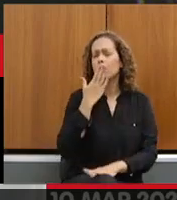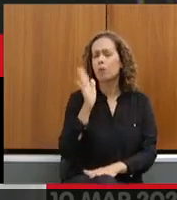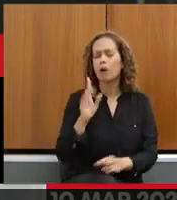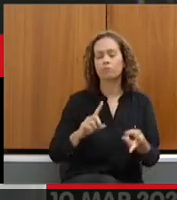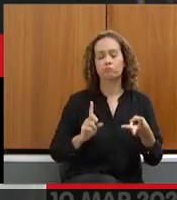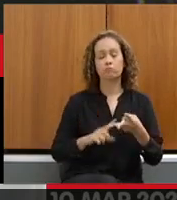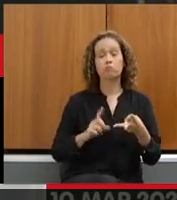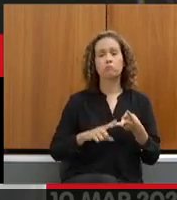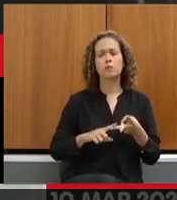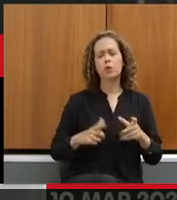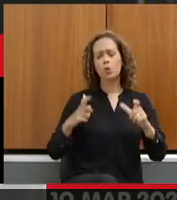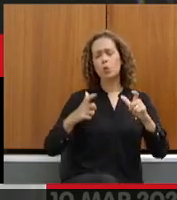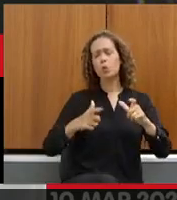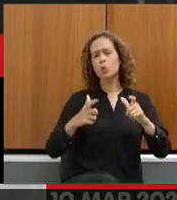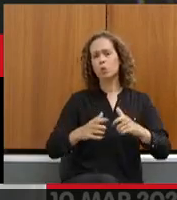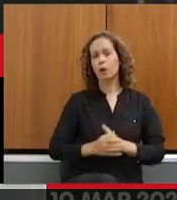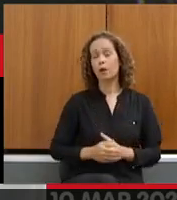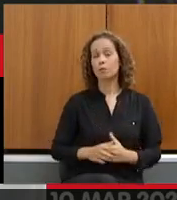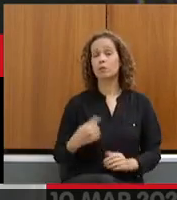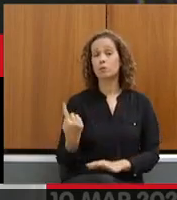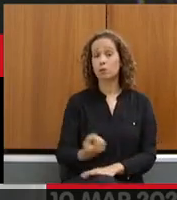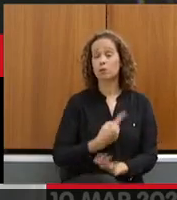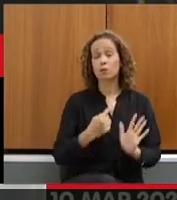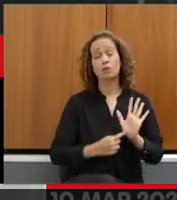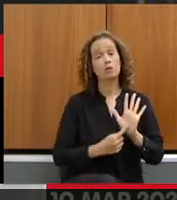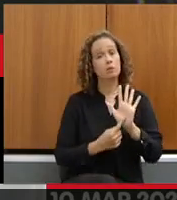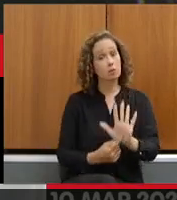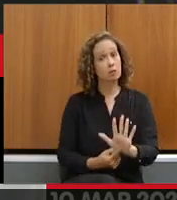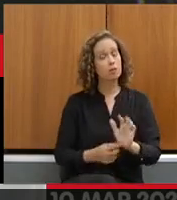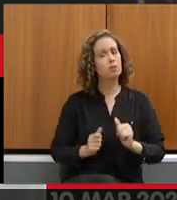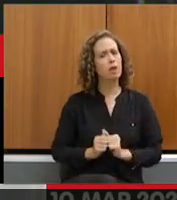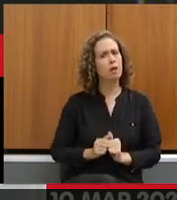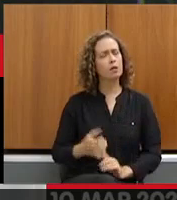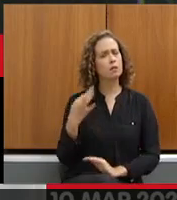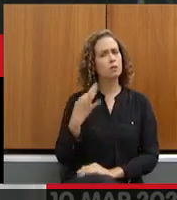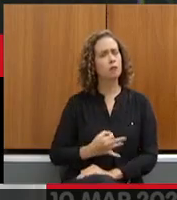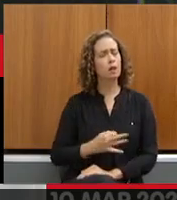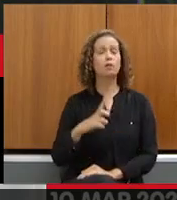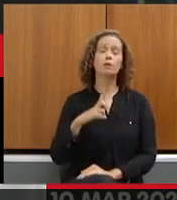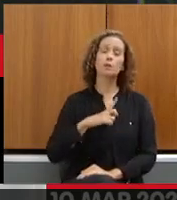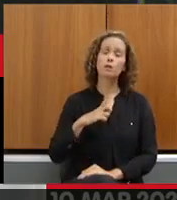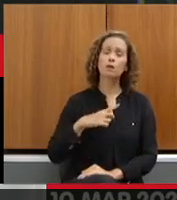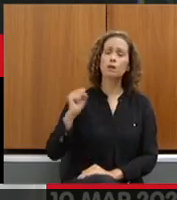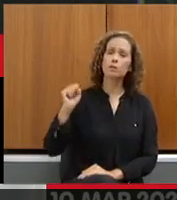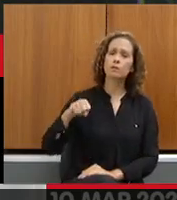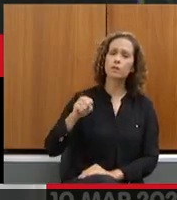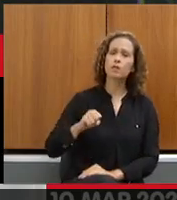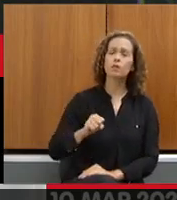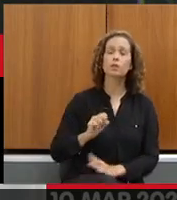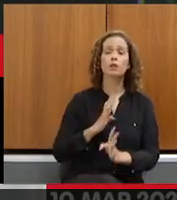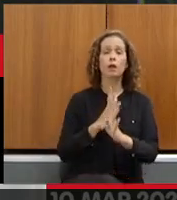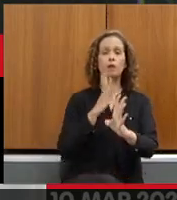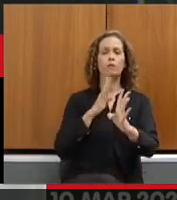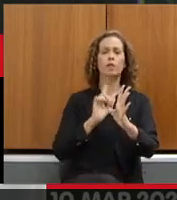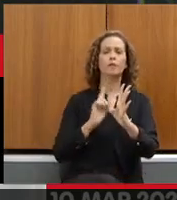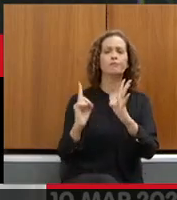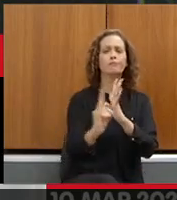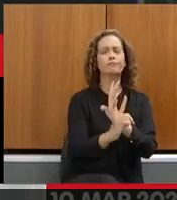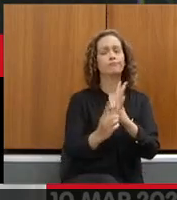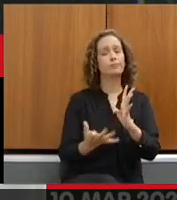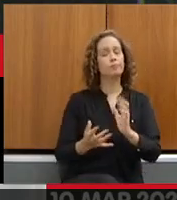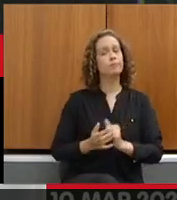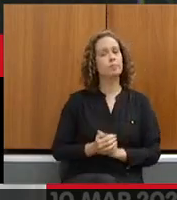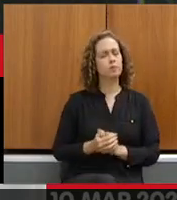porque aí nós vamos demonstrar na prática que houve sim a furação da fila e